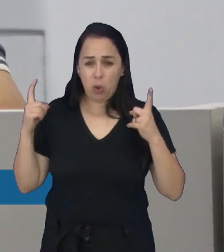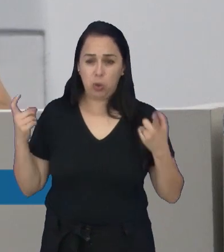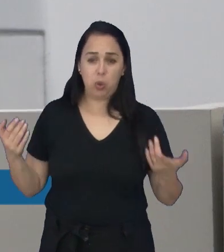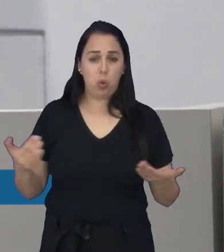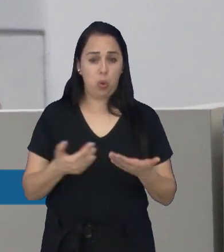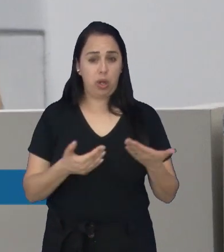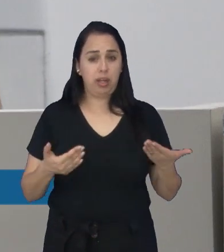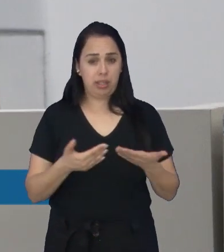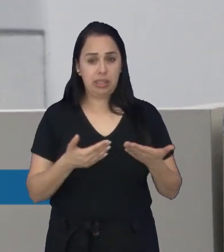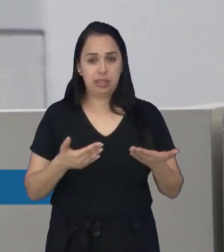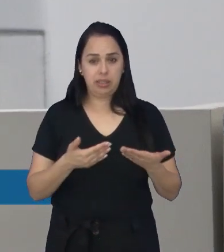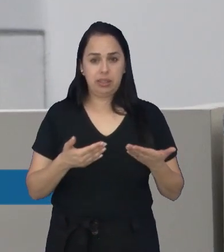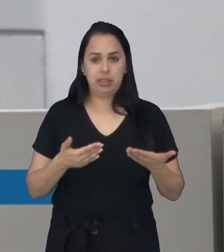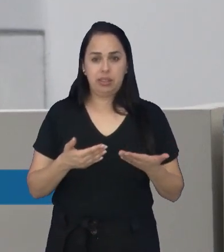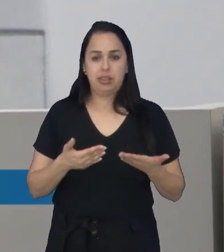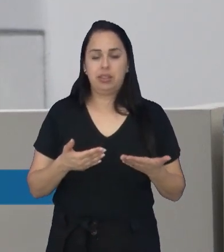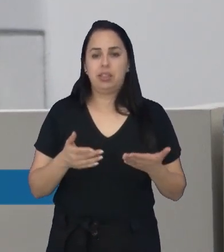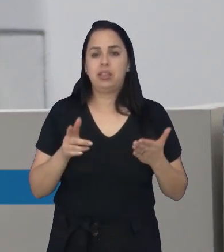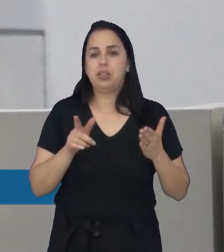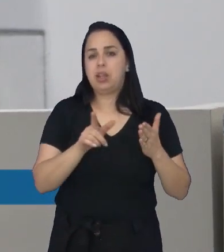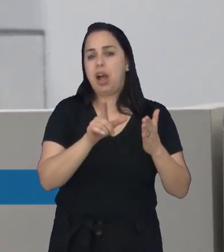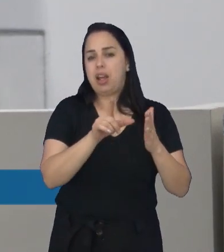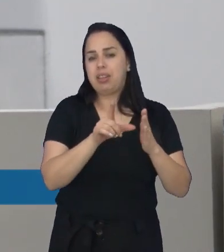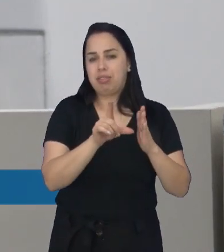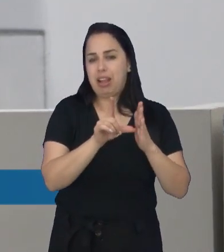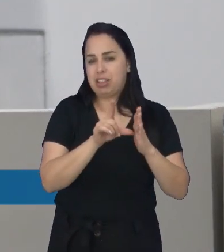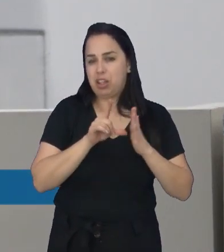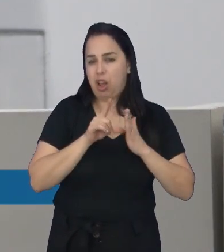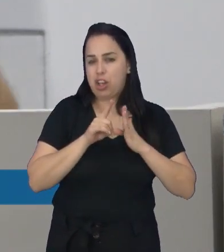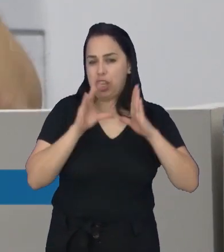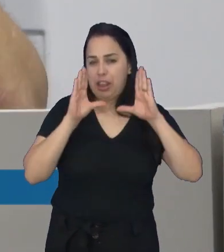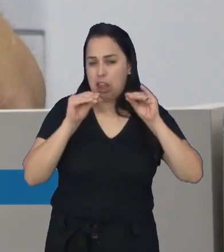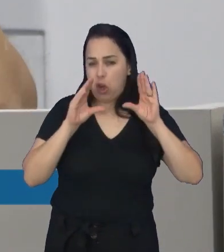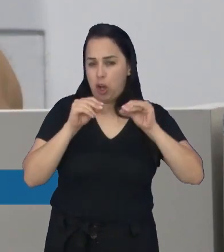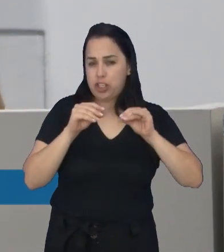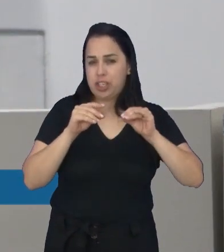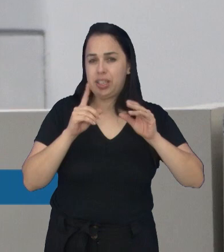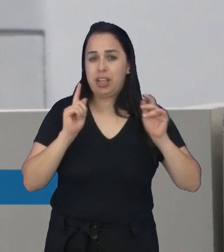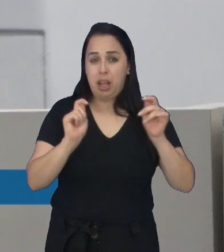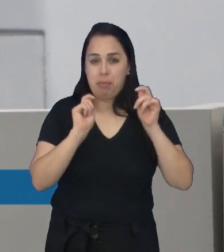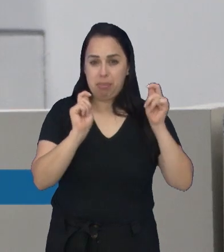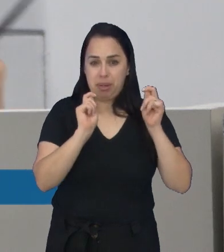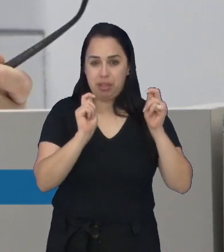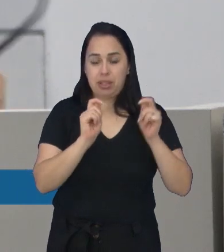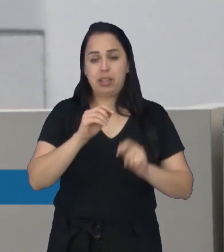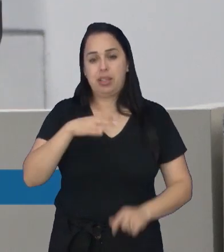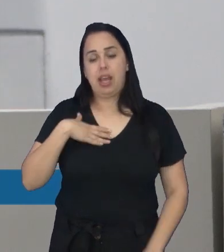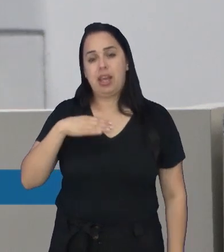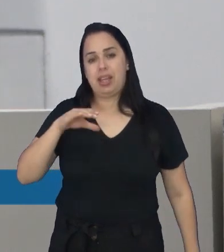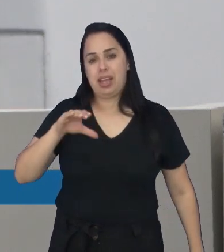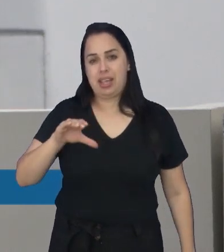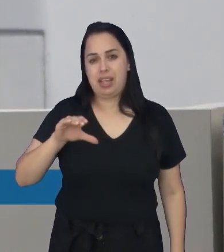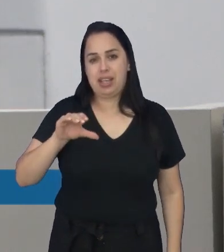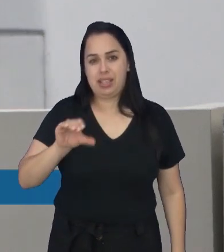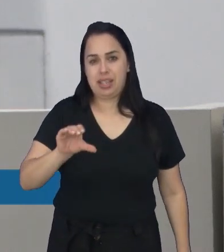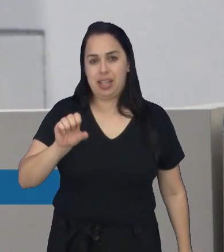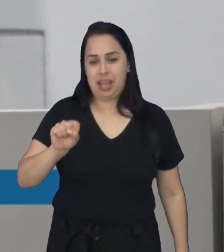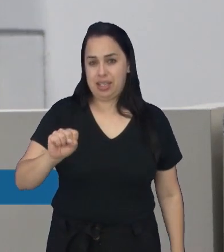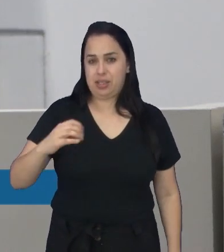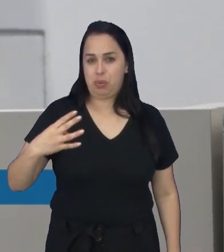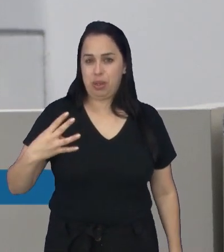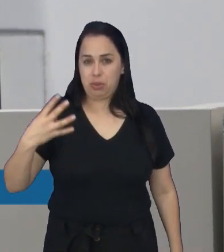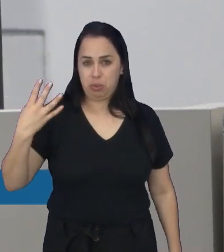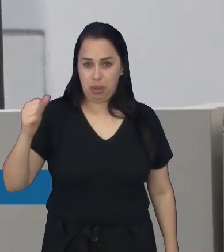a atividade concluído O entretenimento noturno após as 22 horas ela já é o cs4a você entende isso é o